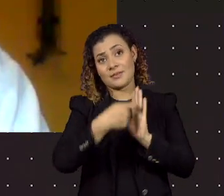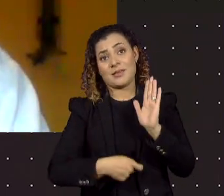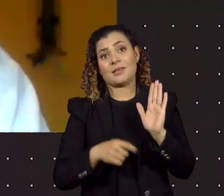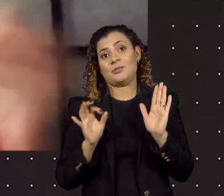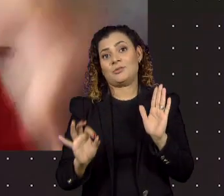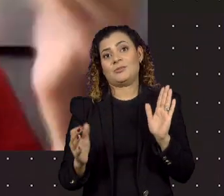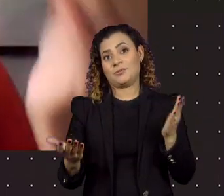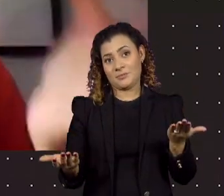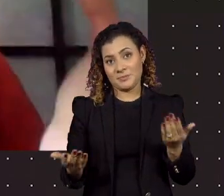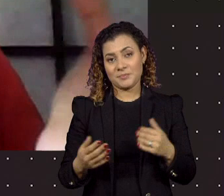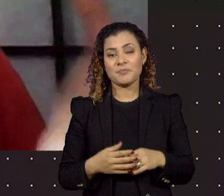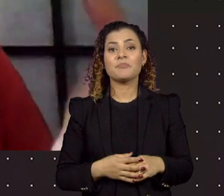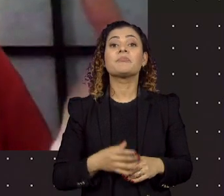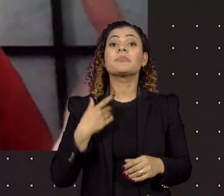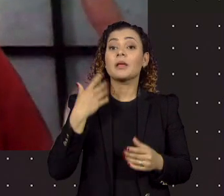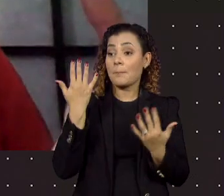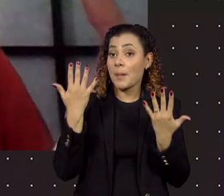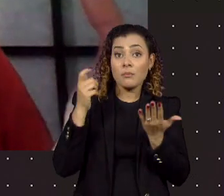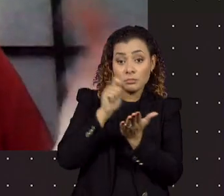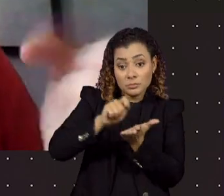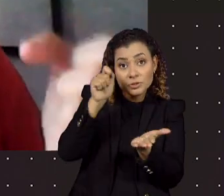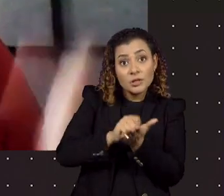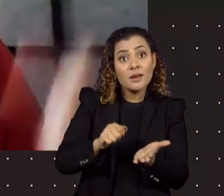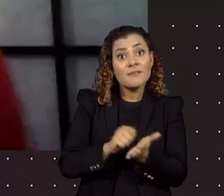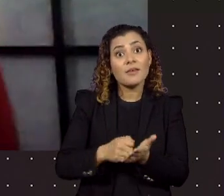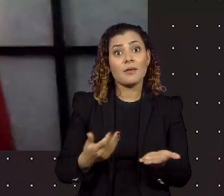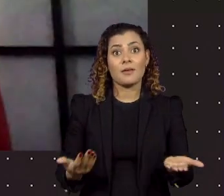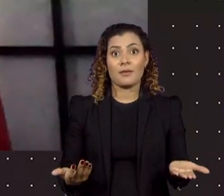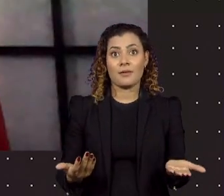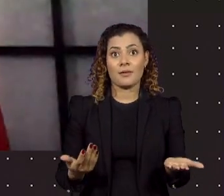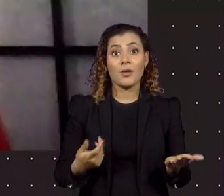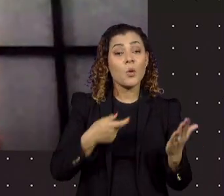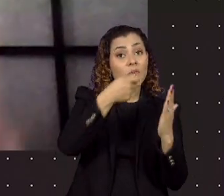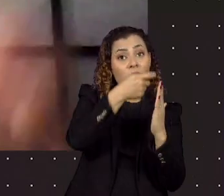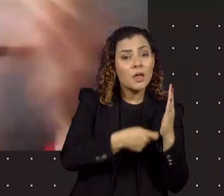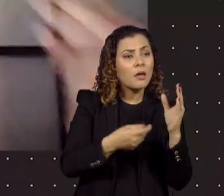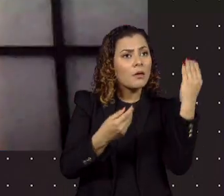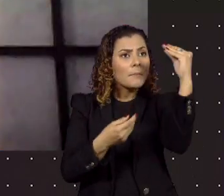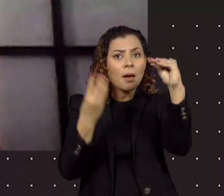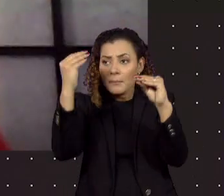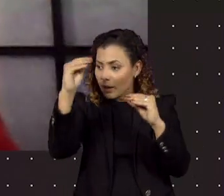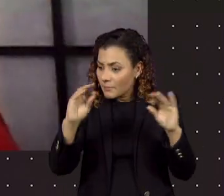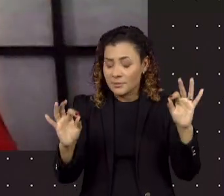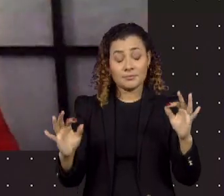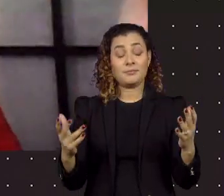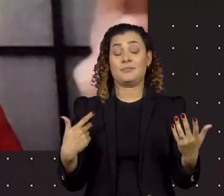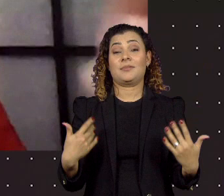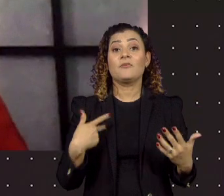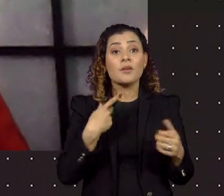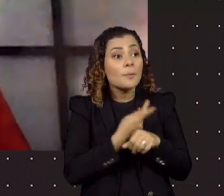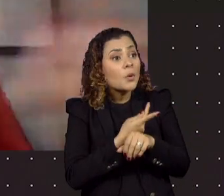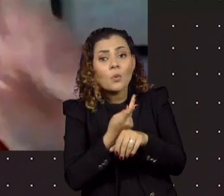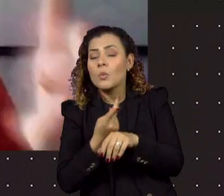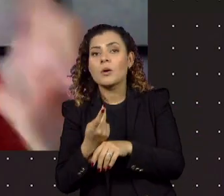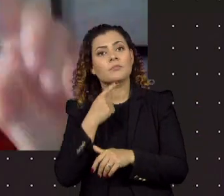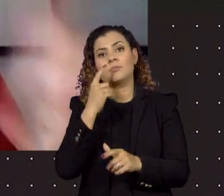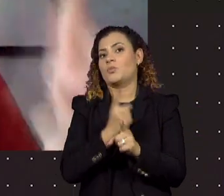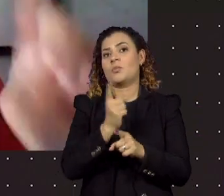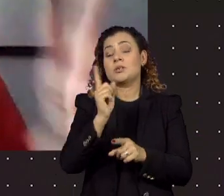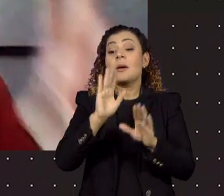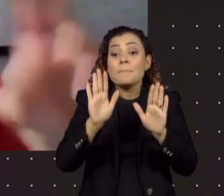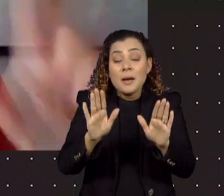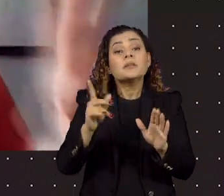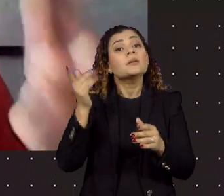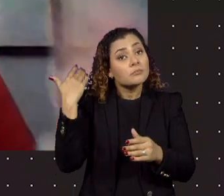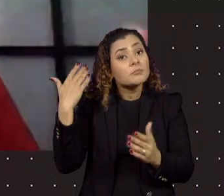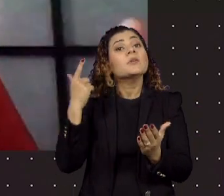Atílio? Ele escrevia à mão os textos. Eu fiquei procurando aqui, mas eu não achei. Eu tinha o texto